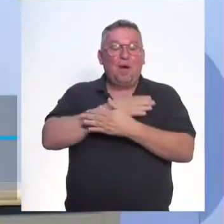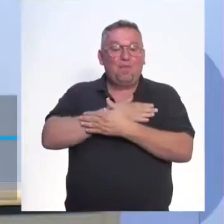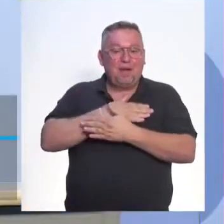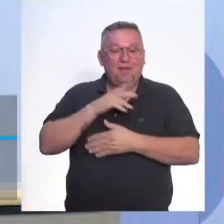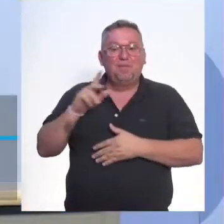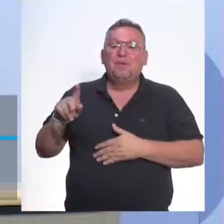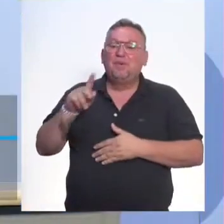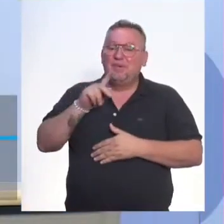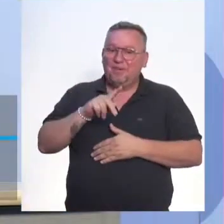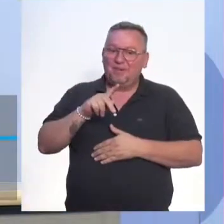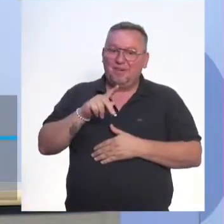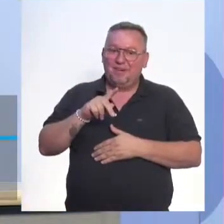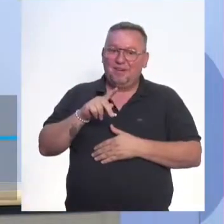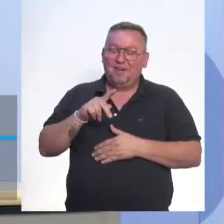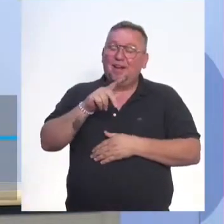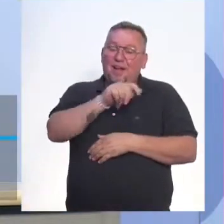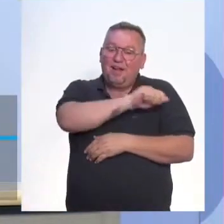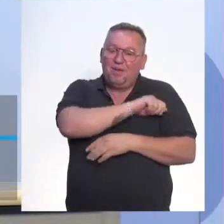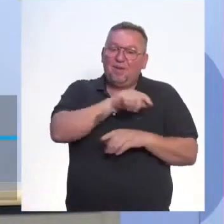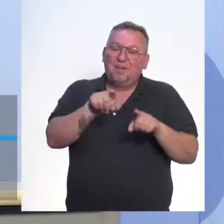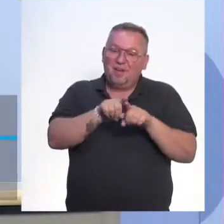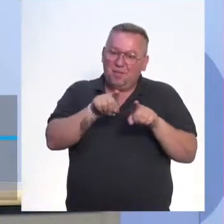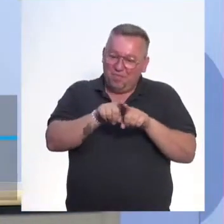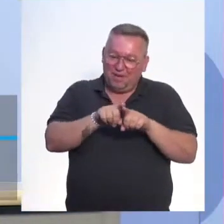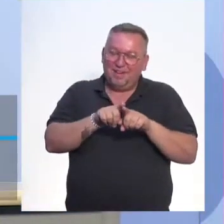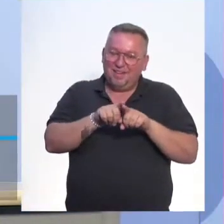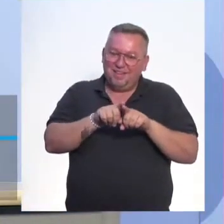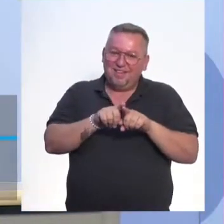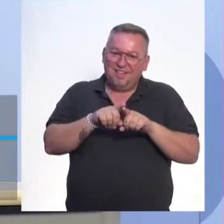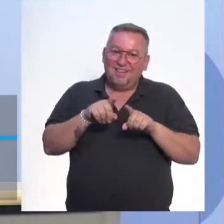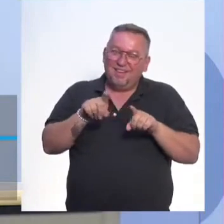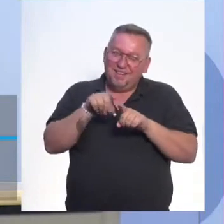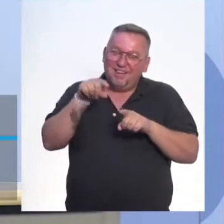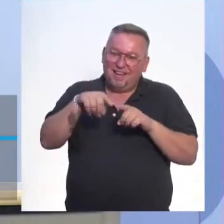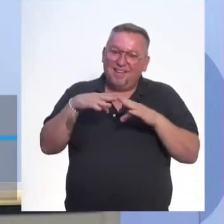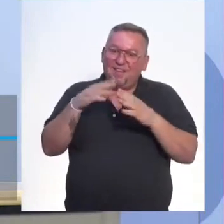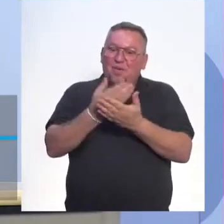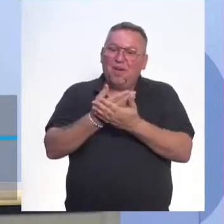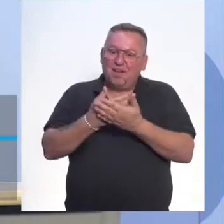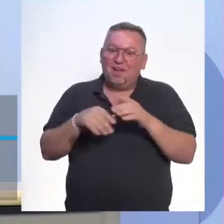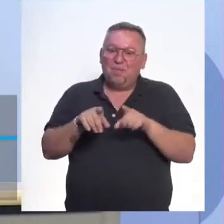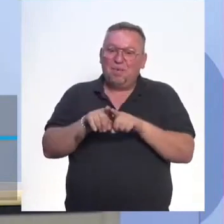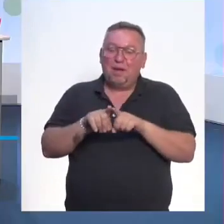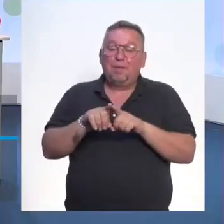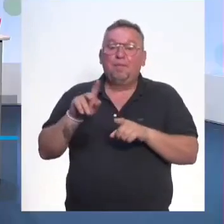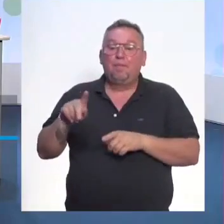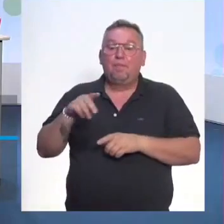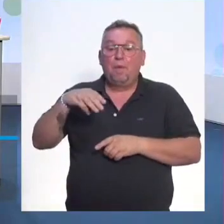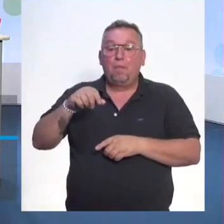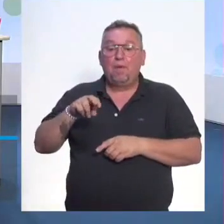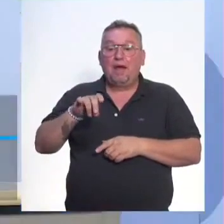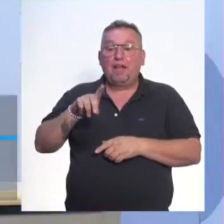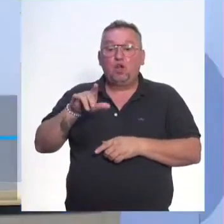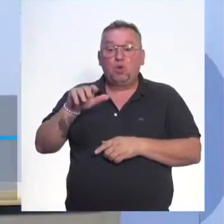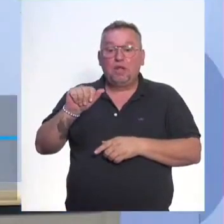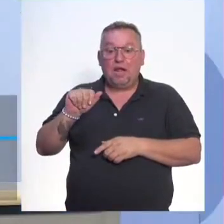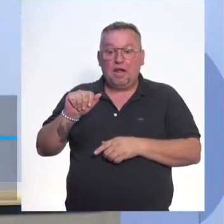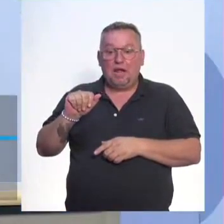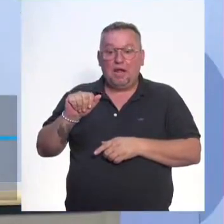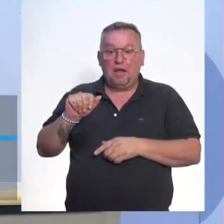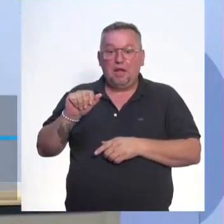alguns professores, claro, para os alunos desses professores também, para os alunos dessas escolas também. Então, professora Marilda, da